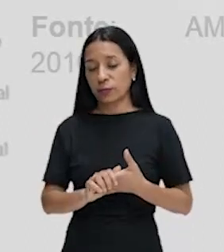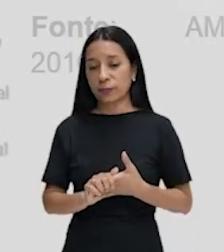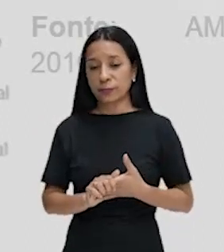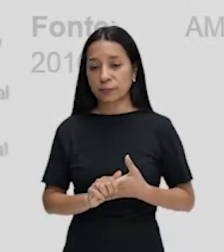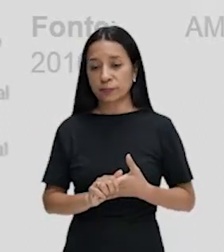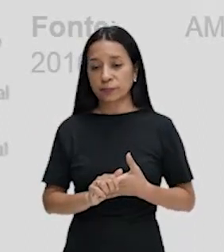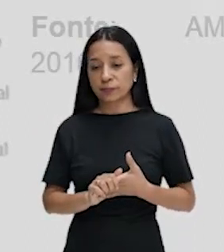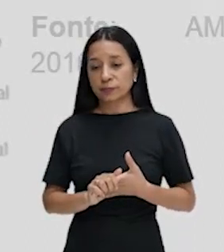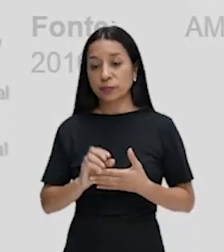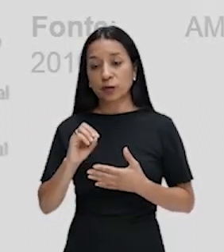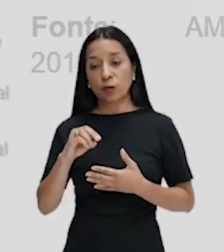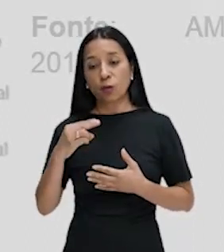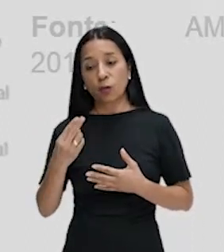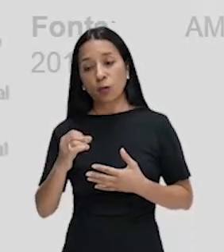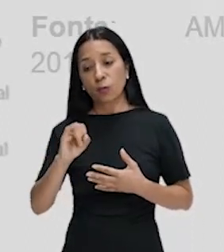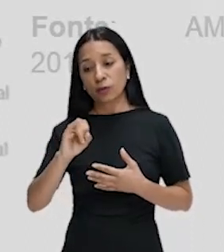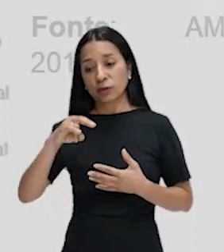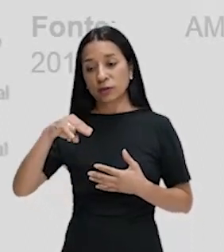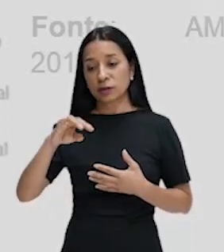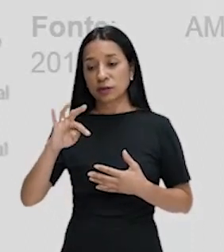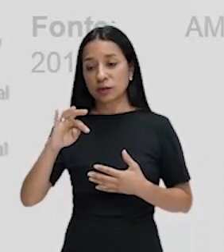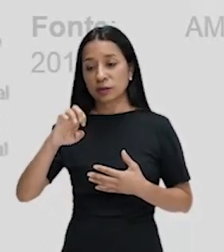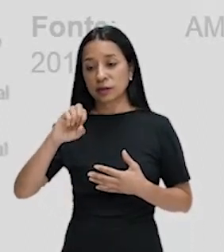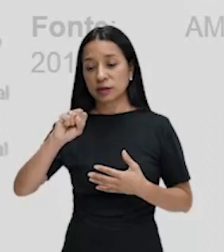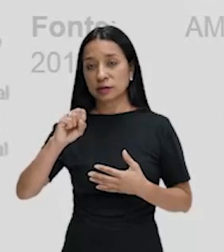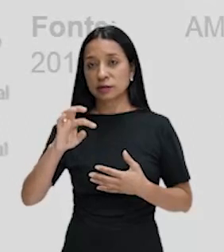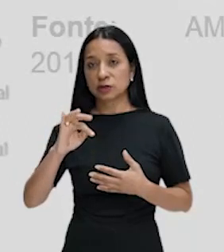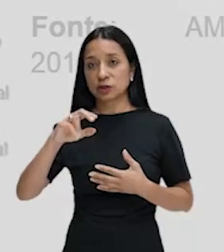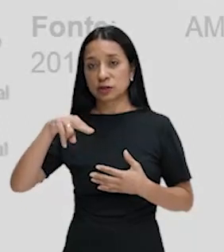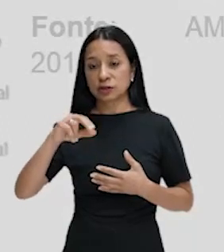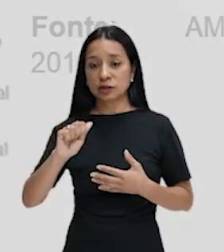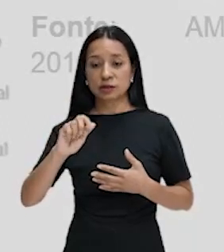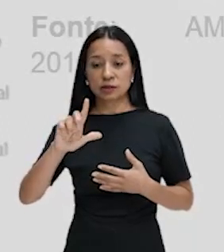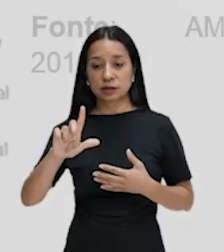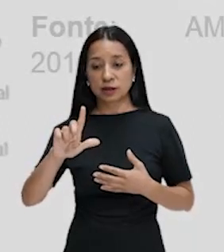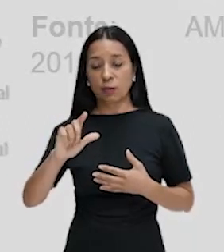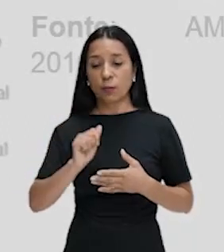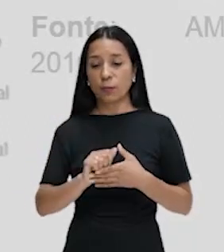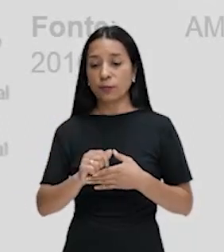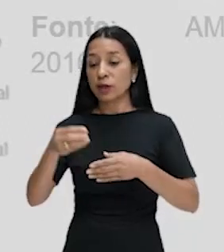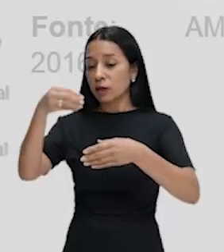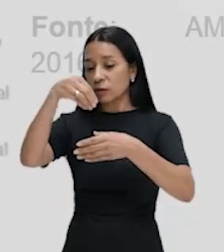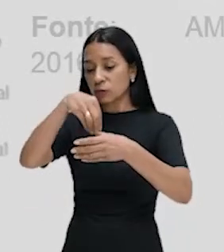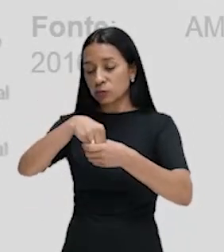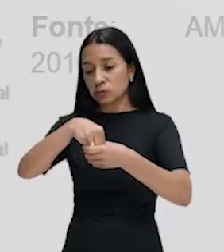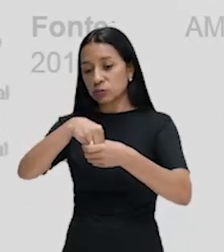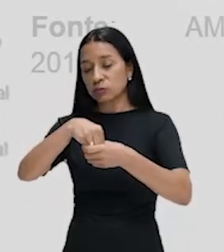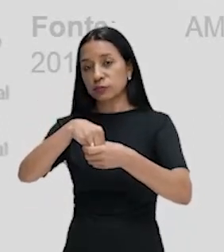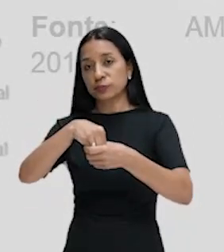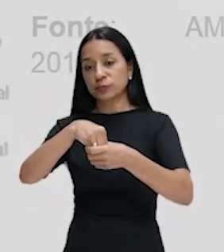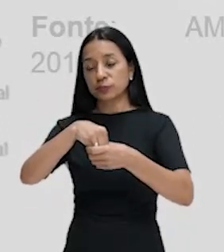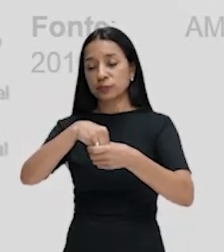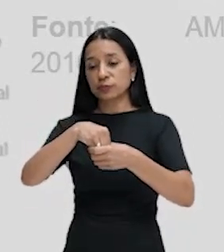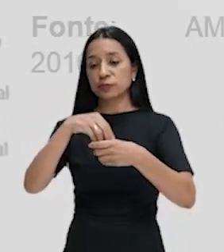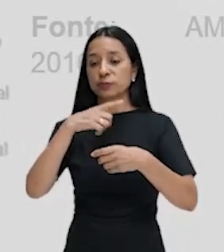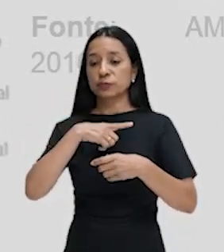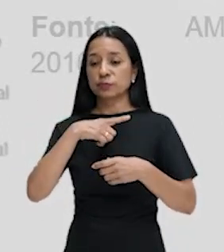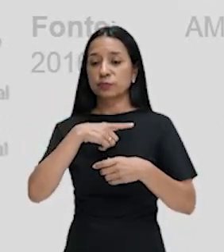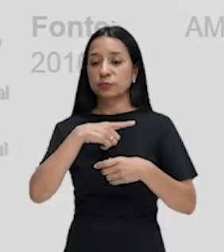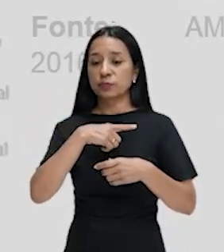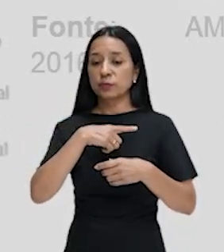cavidade intestinal, é a mesma coisa. E lá no interior dessa cavidade intestinal, nós vamos